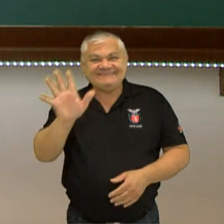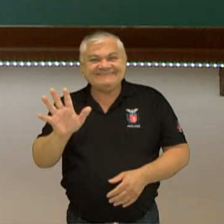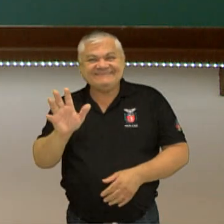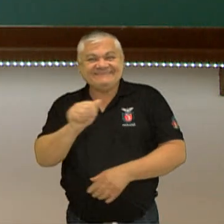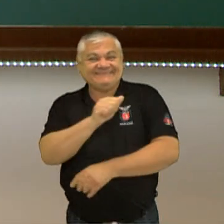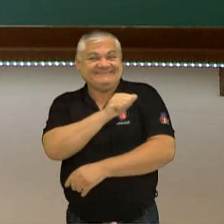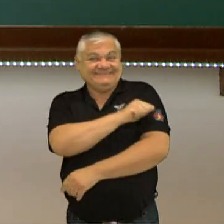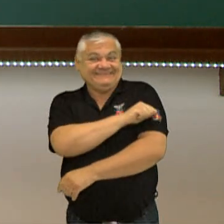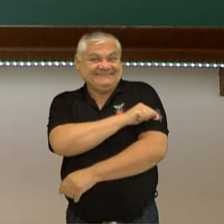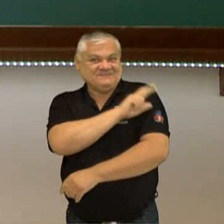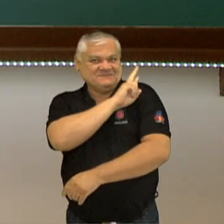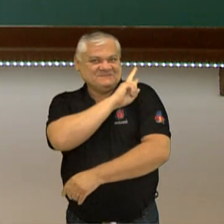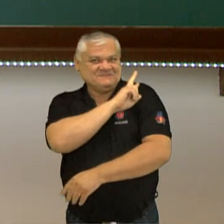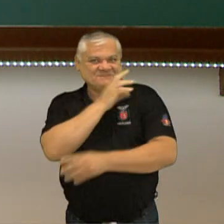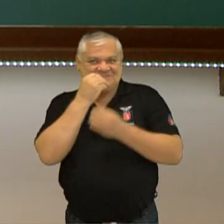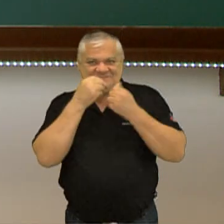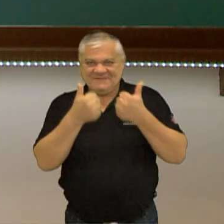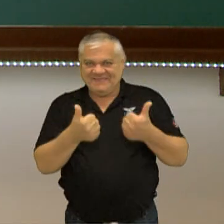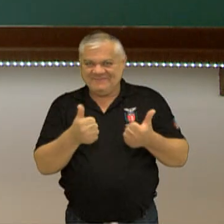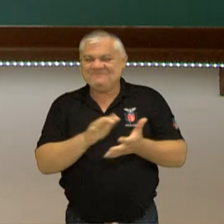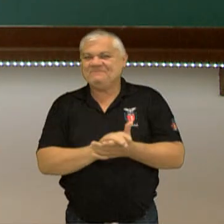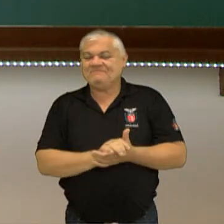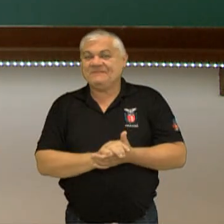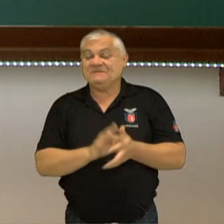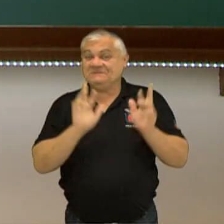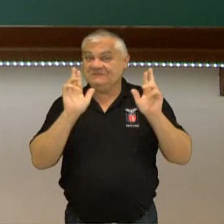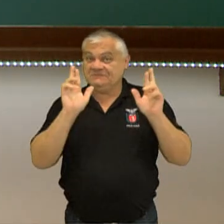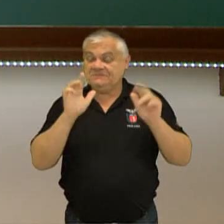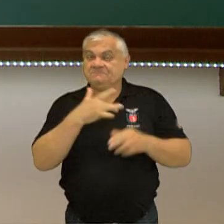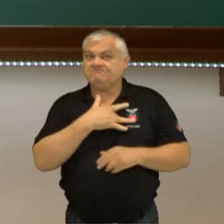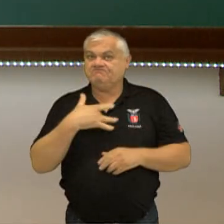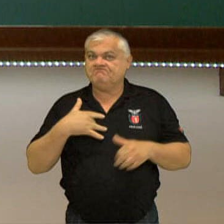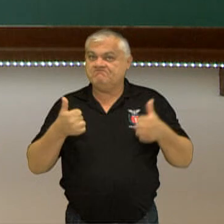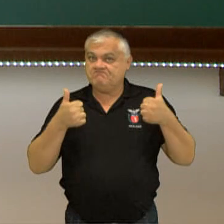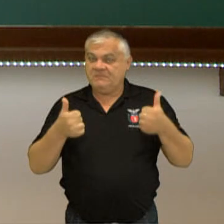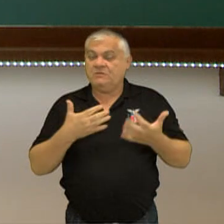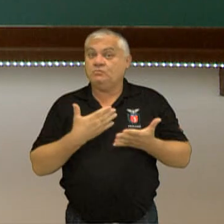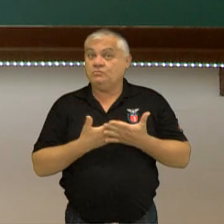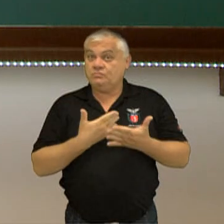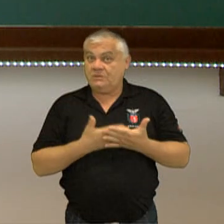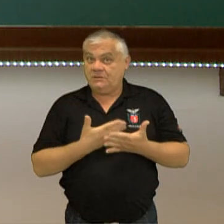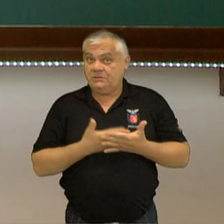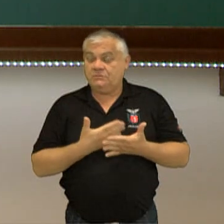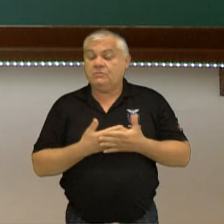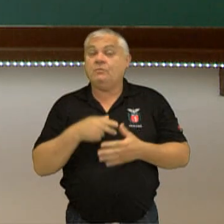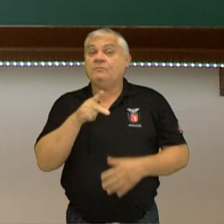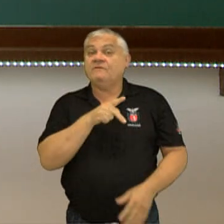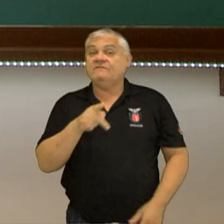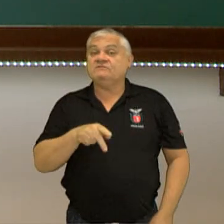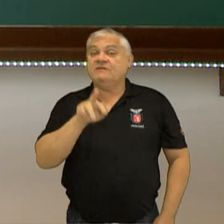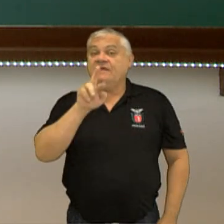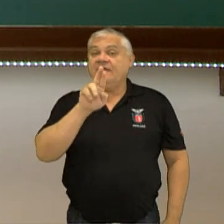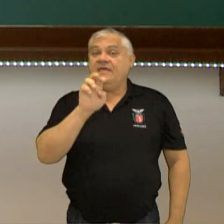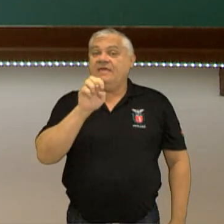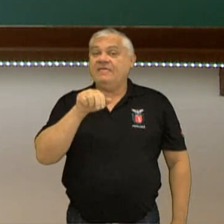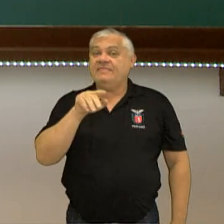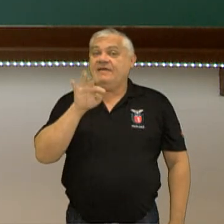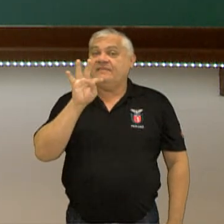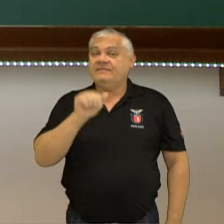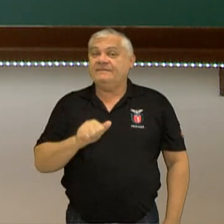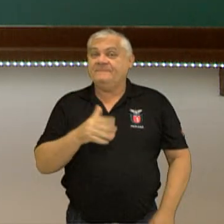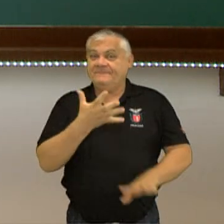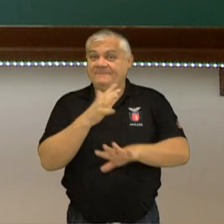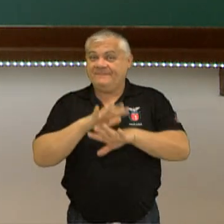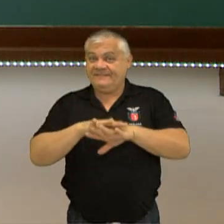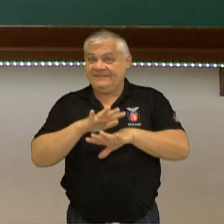Olá, pessoal da segunda série, tudo bem com vocês? Espero que vocês estejam muito bem, estudando bastante. Eu sou a professora Renata de